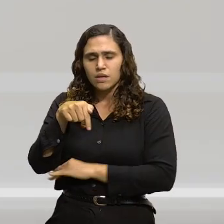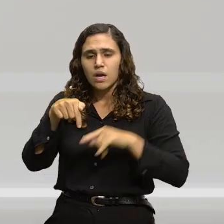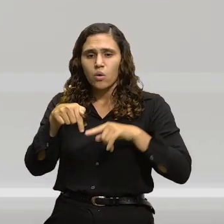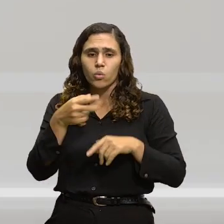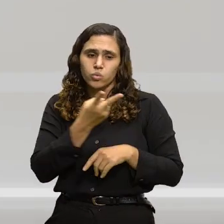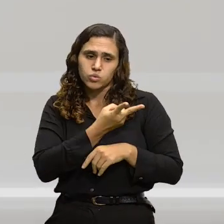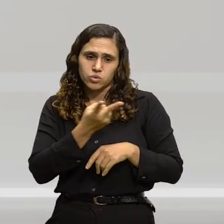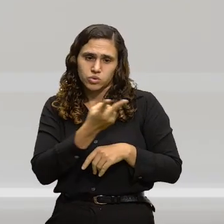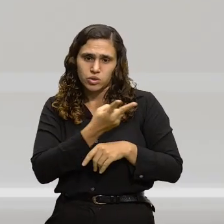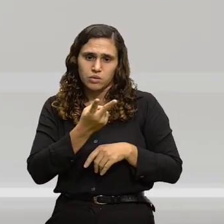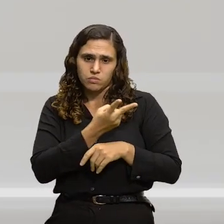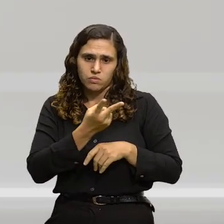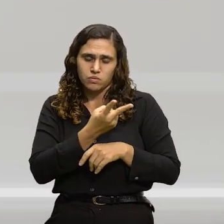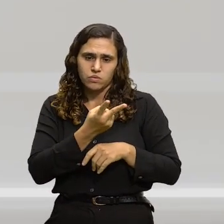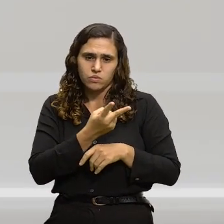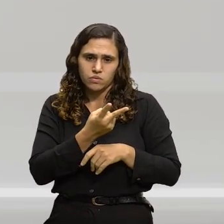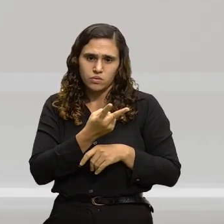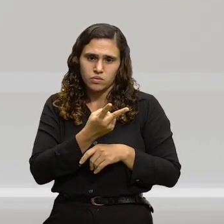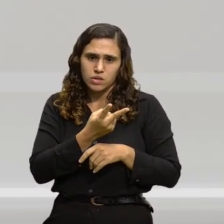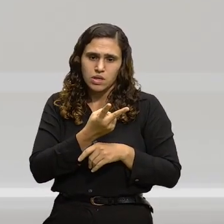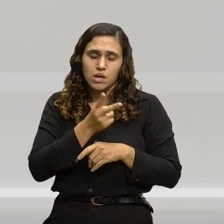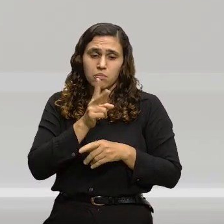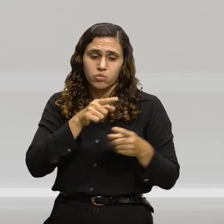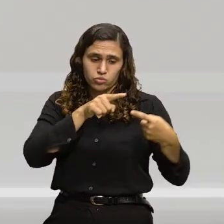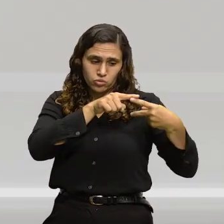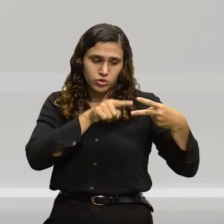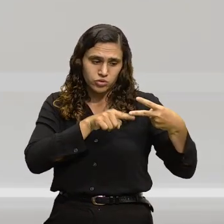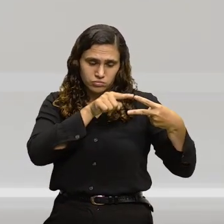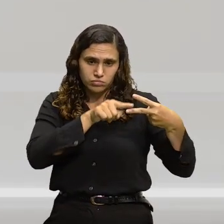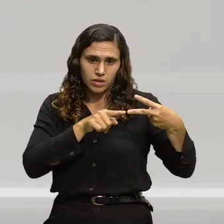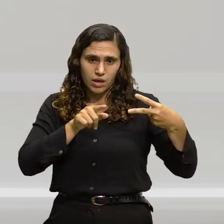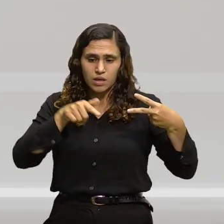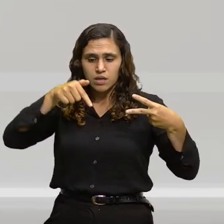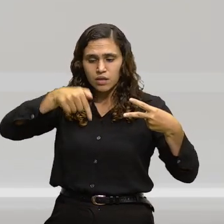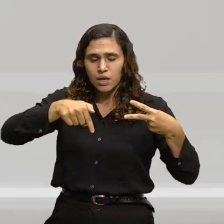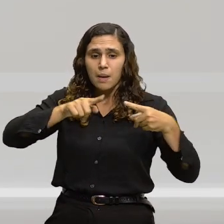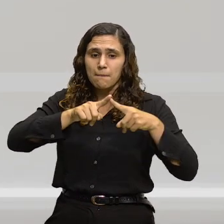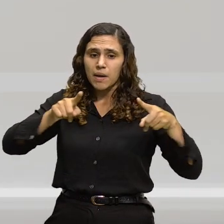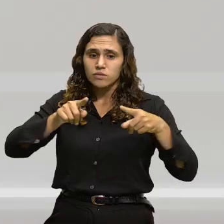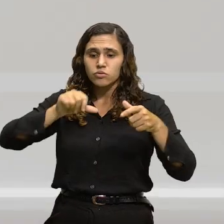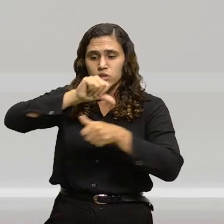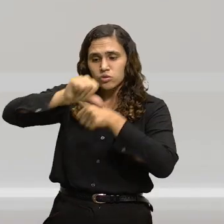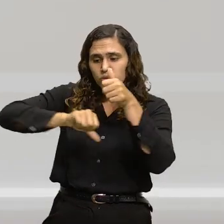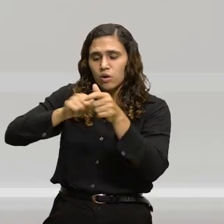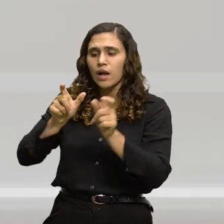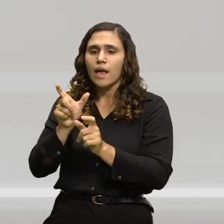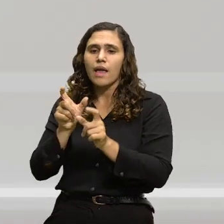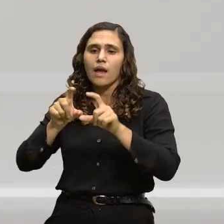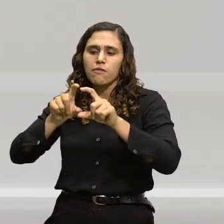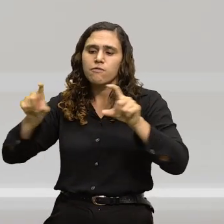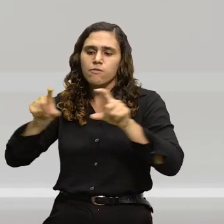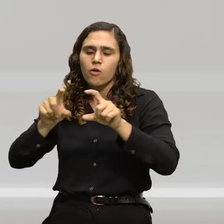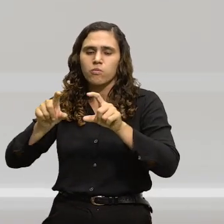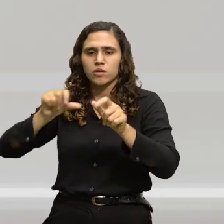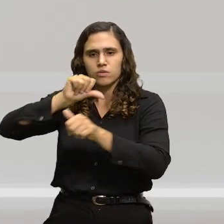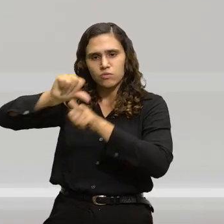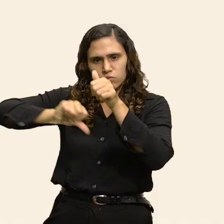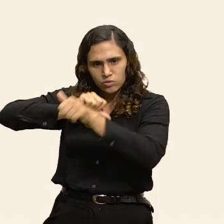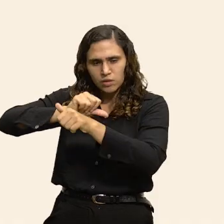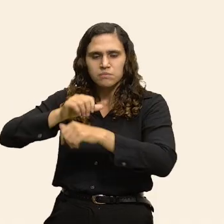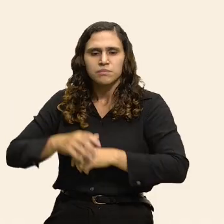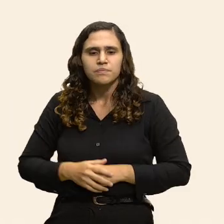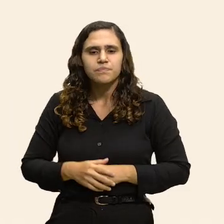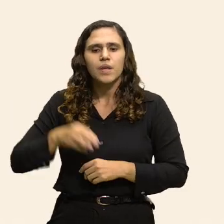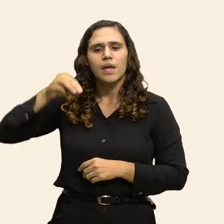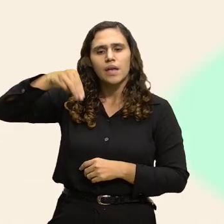latente. O que vai mudar vai ser a forma da equação que nós vamos utilizar, tá? Então é Q igual a M, que é a massa, e